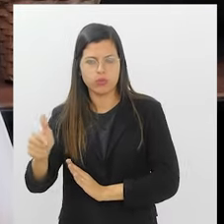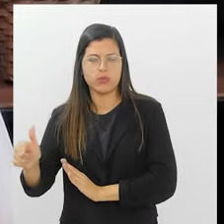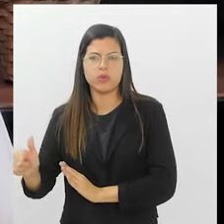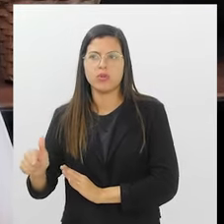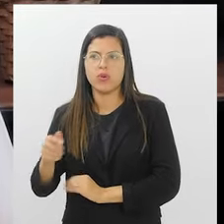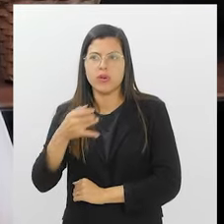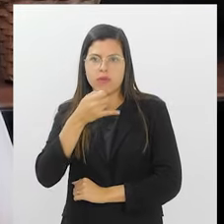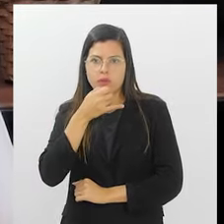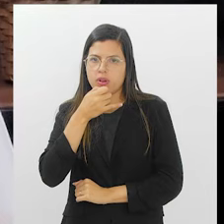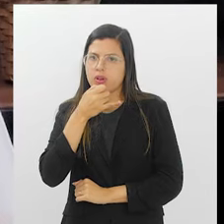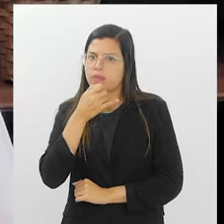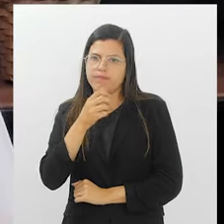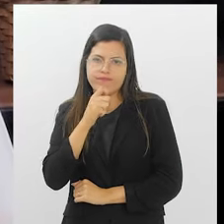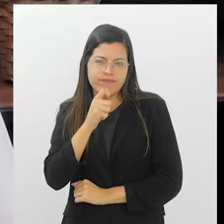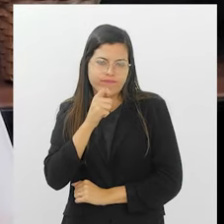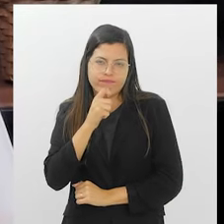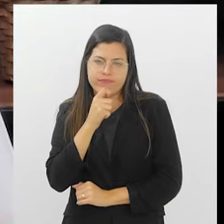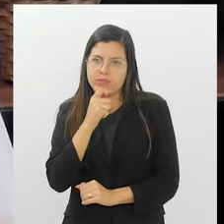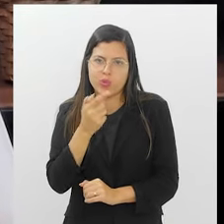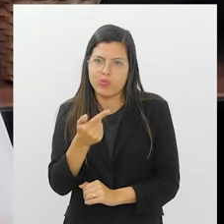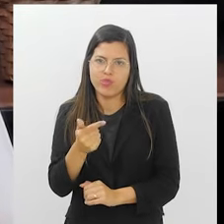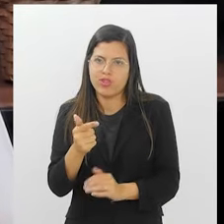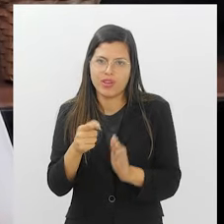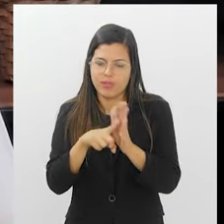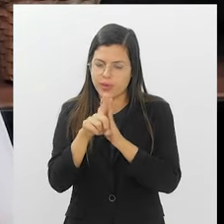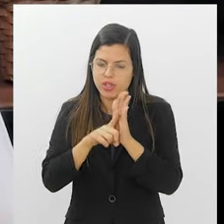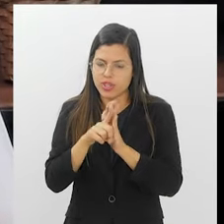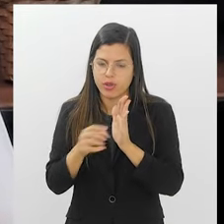ainda, infelizmente, estão desatualizados.